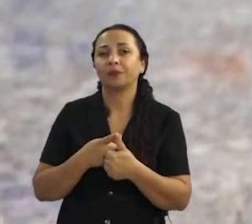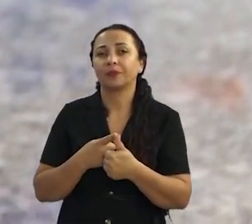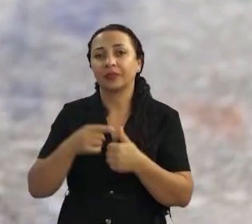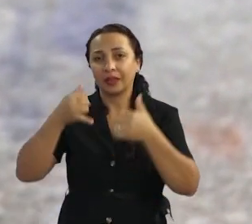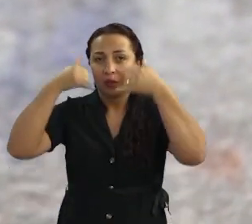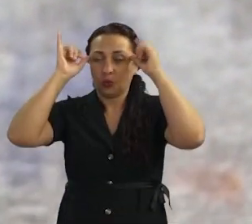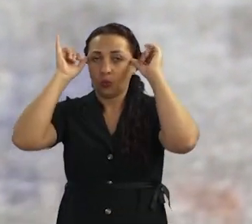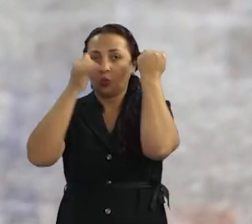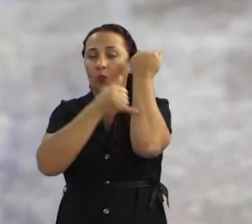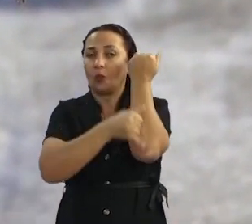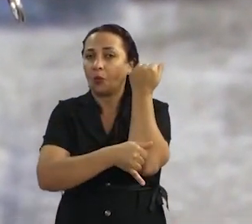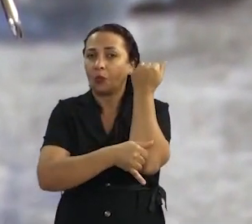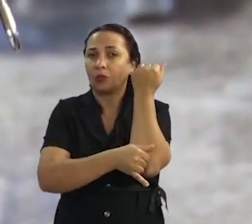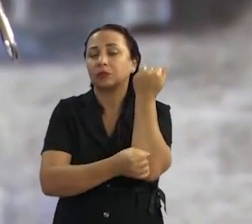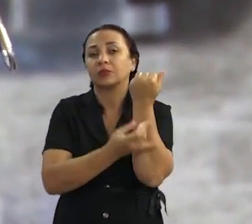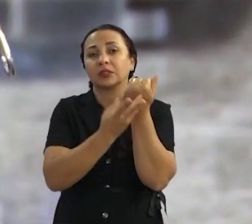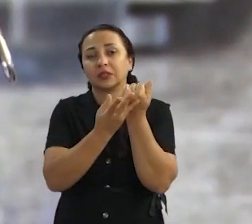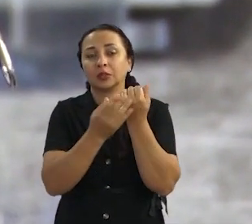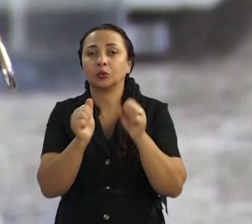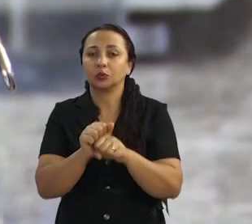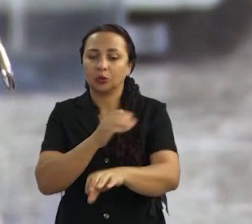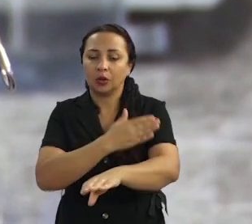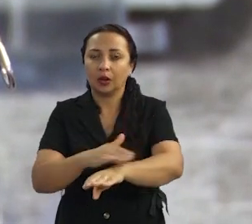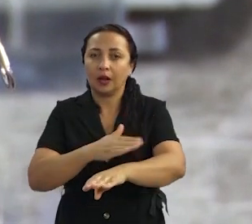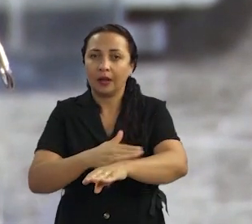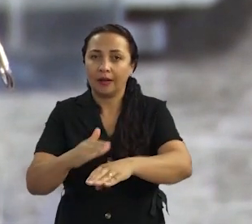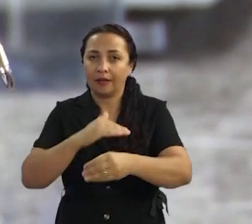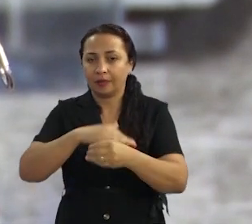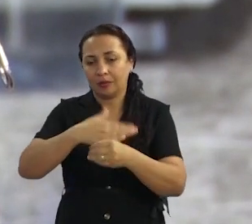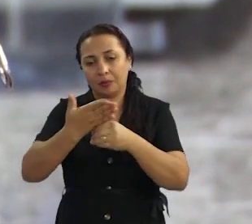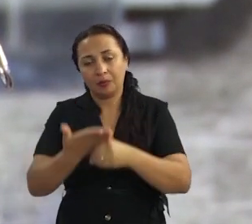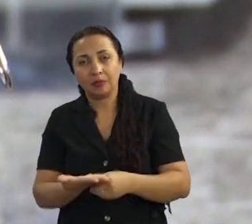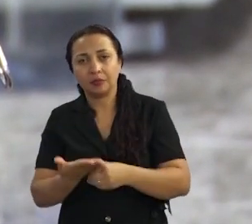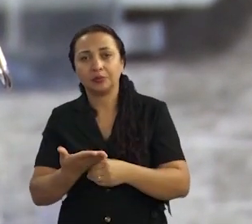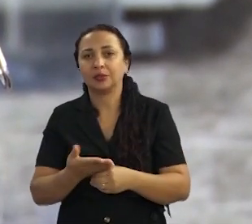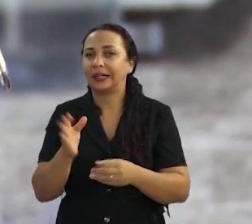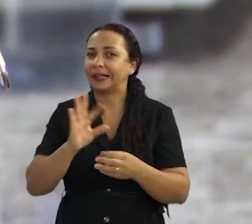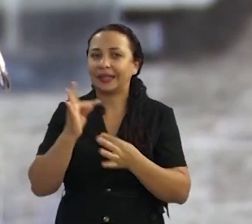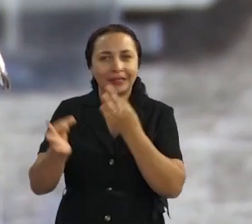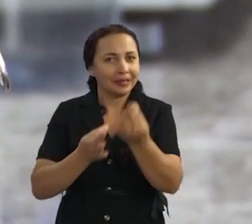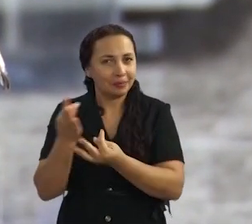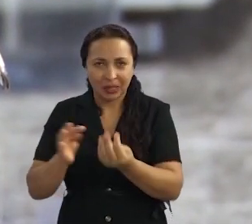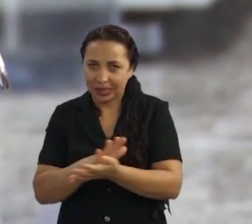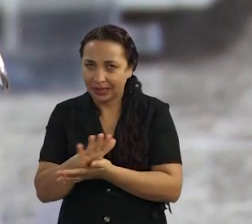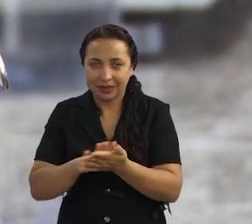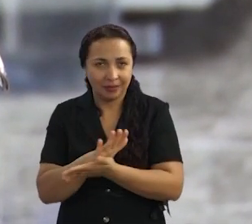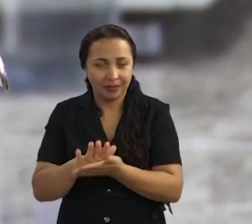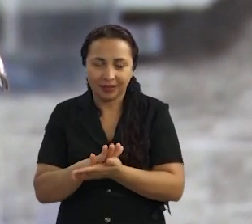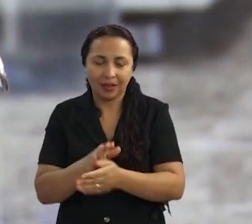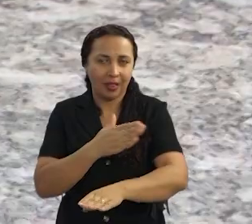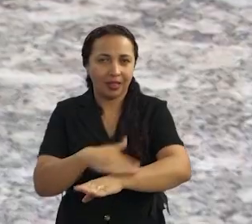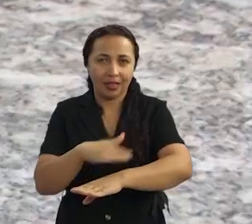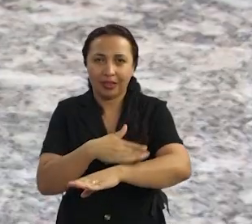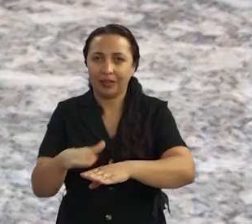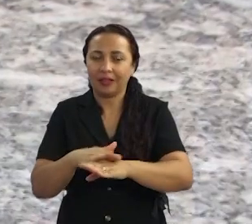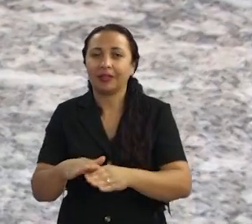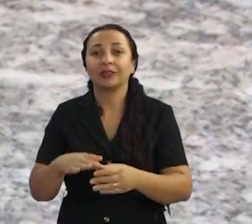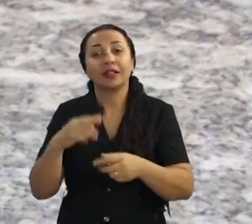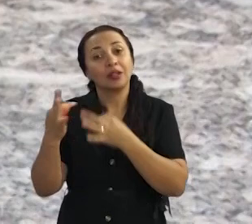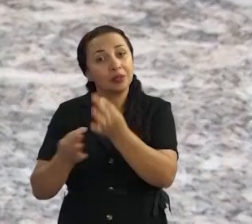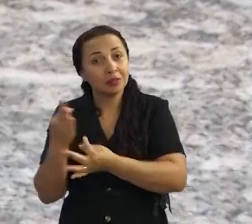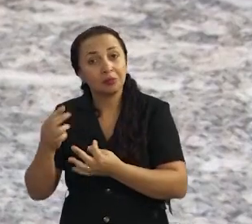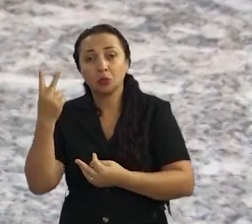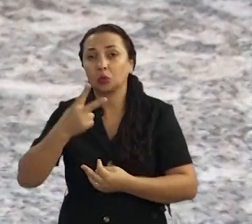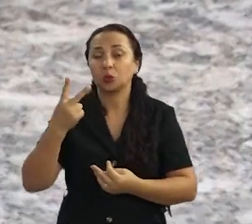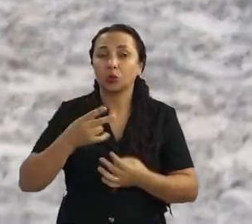o esterco bovino com a casca de mandioca, sem fazer nenhum tratamento nessa casca. E aqui nós temos o